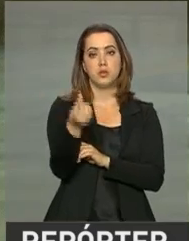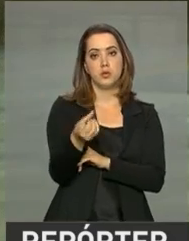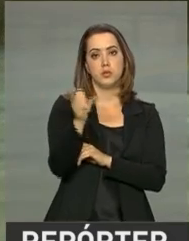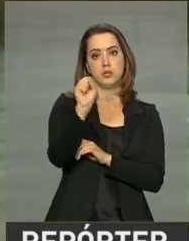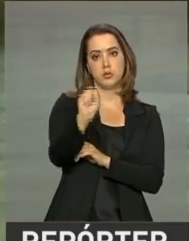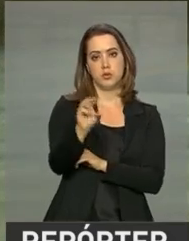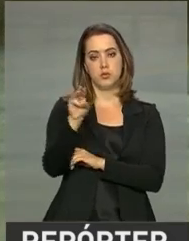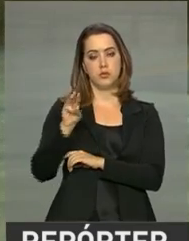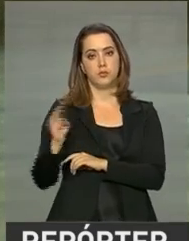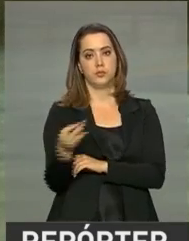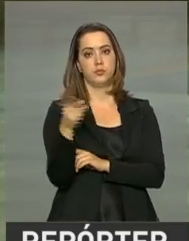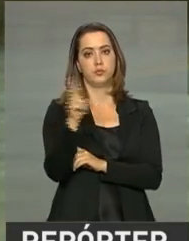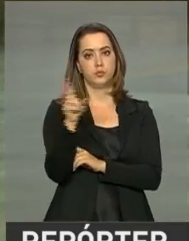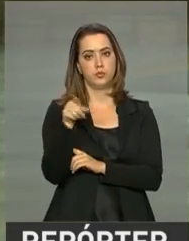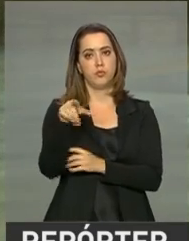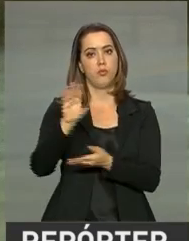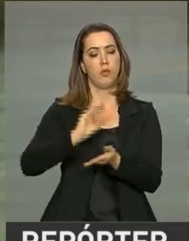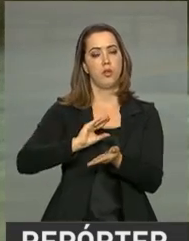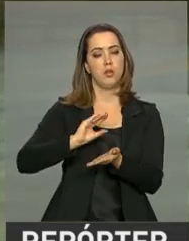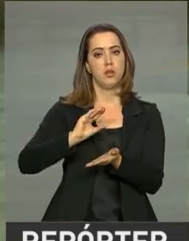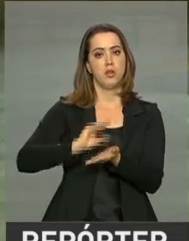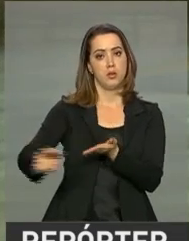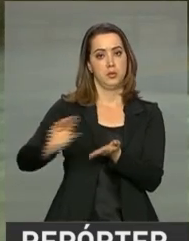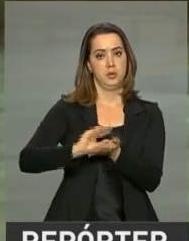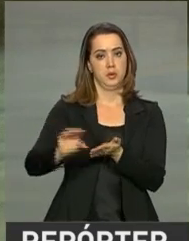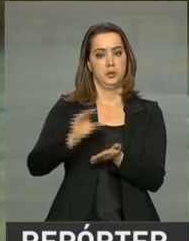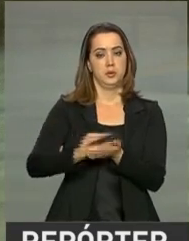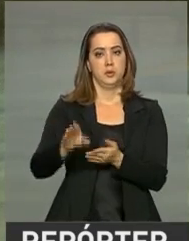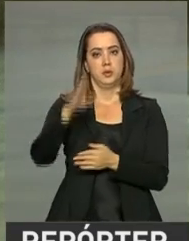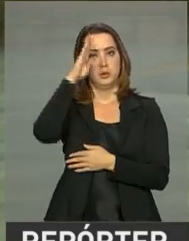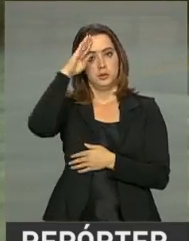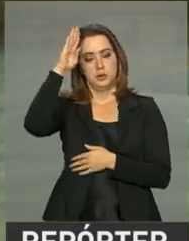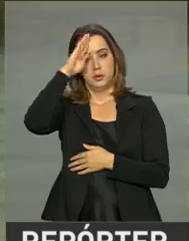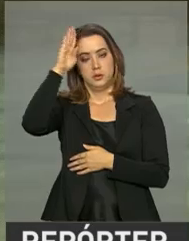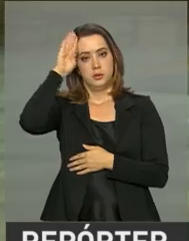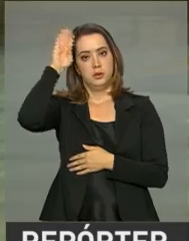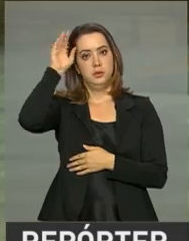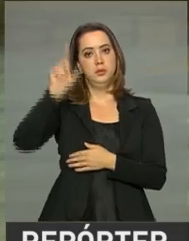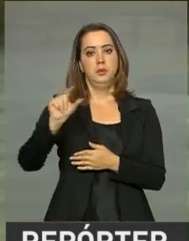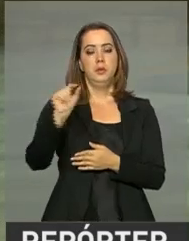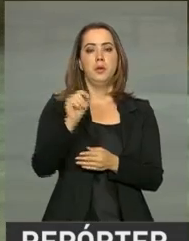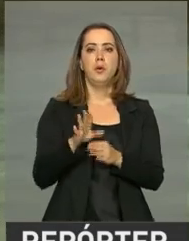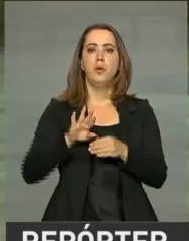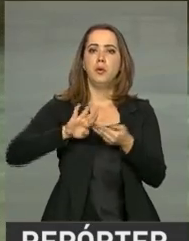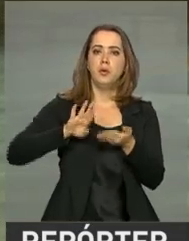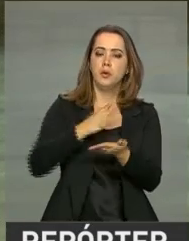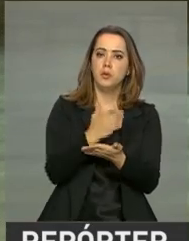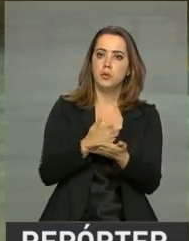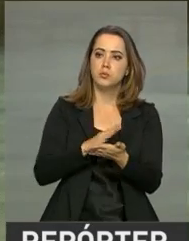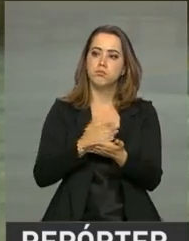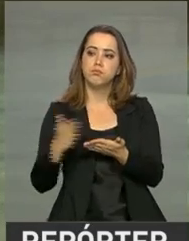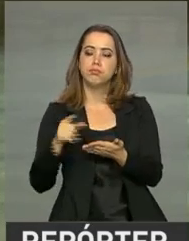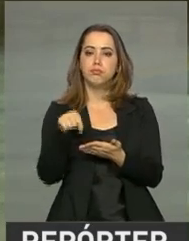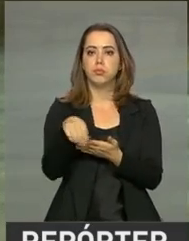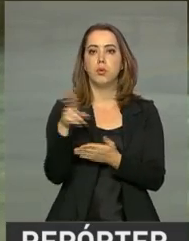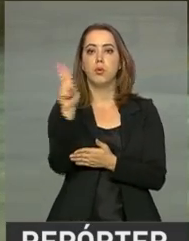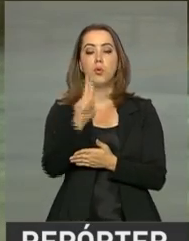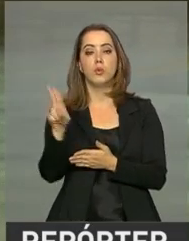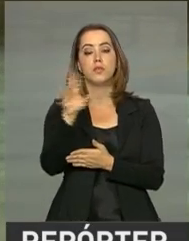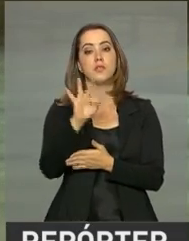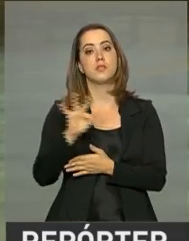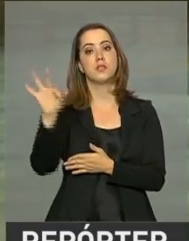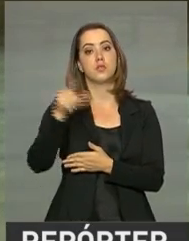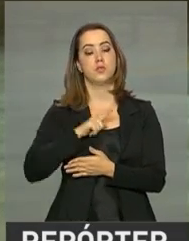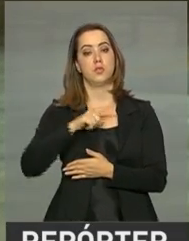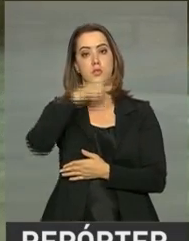368 milhões de reais para o ensino superior. A maior parte desses recursos vão para universidades federais que têm